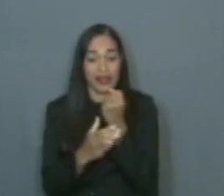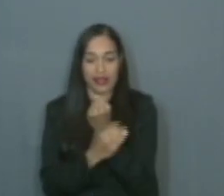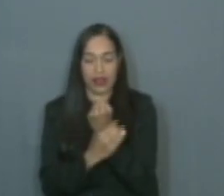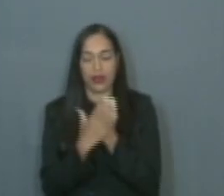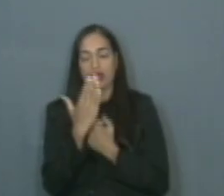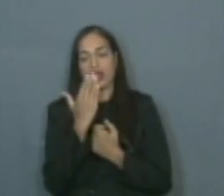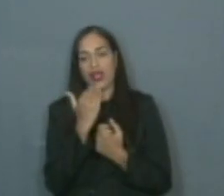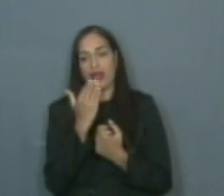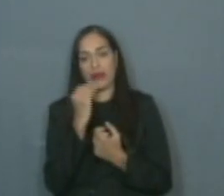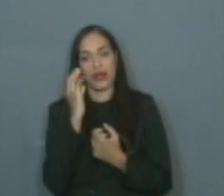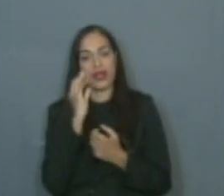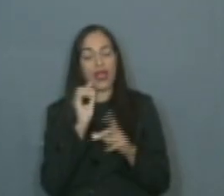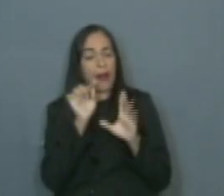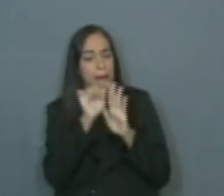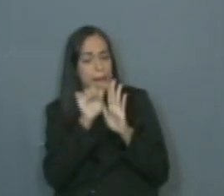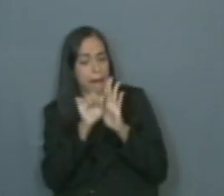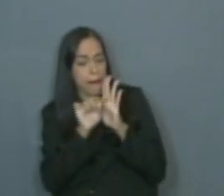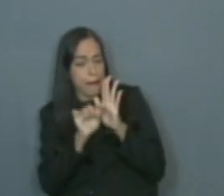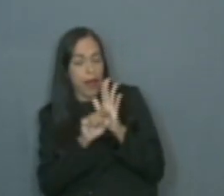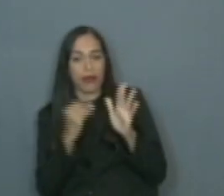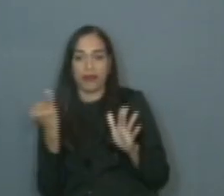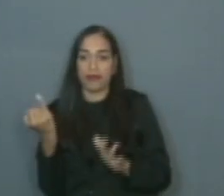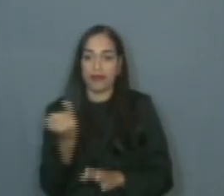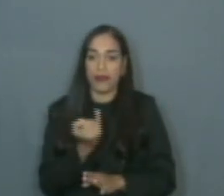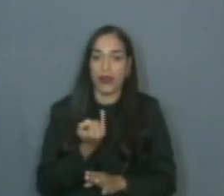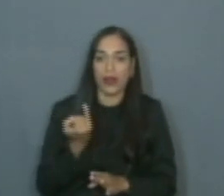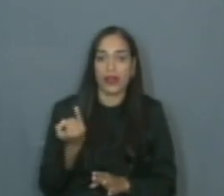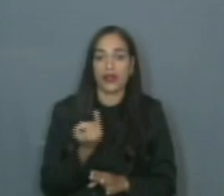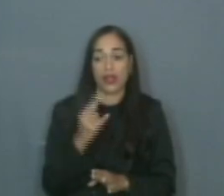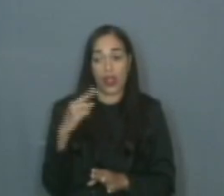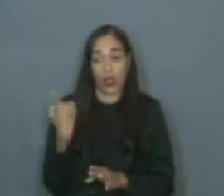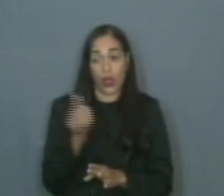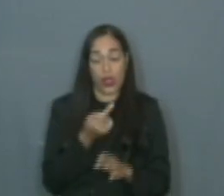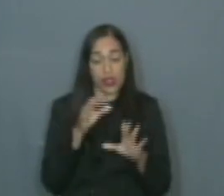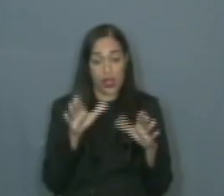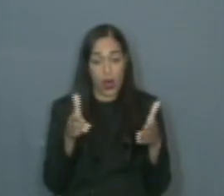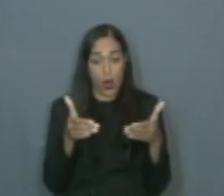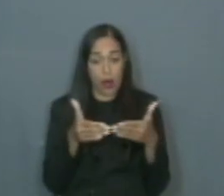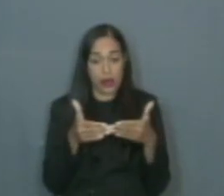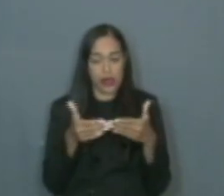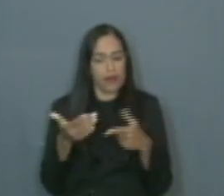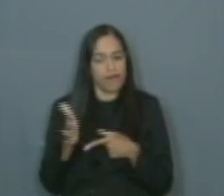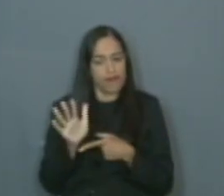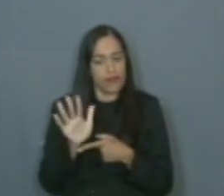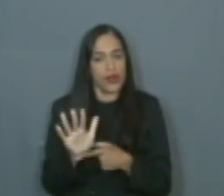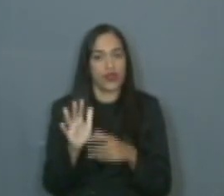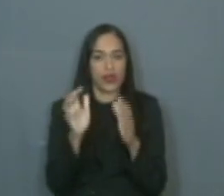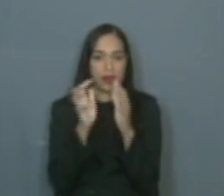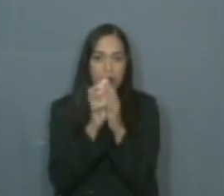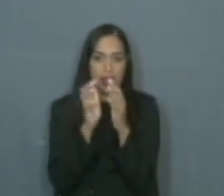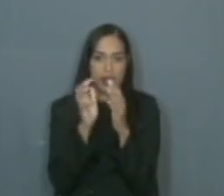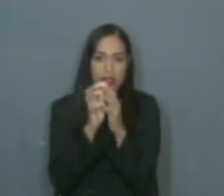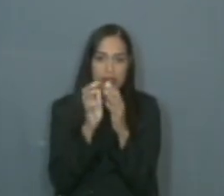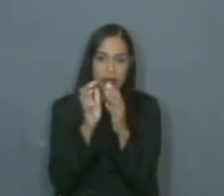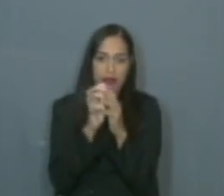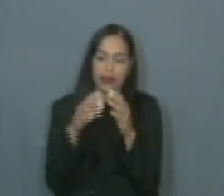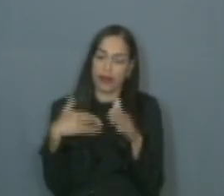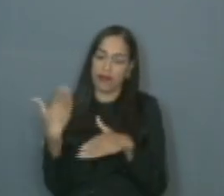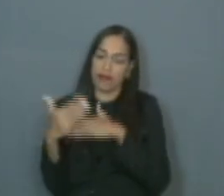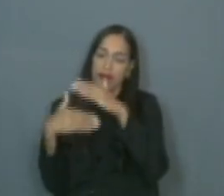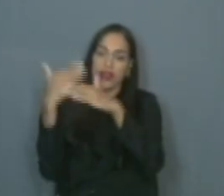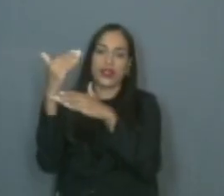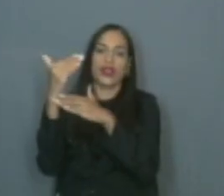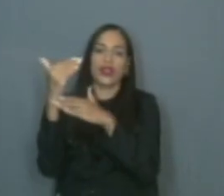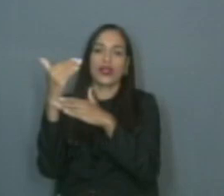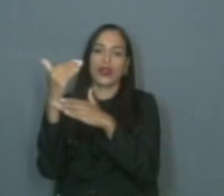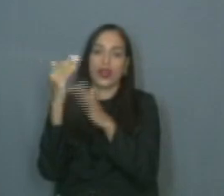alimentar. Pauta tão necessária e que, através da nossa comissão, pudemos mostrar para o Recife que o Recife está avançando através